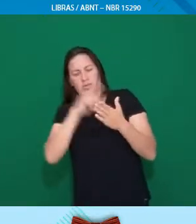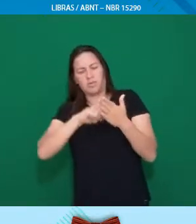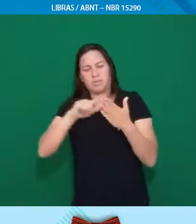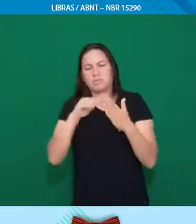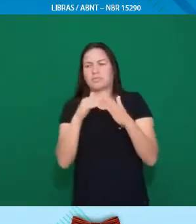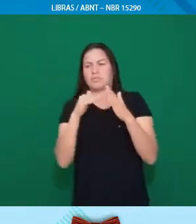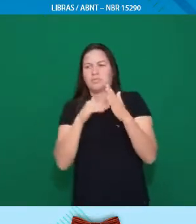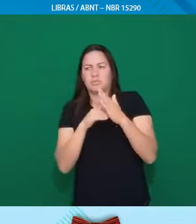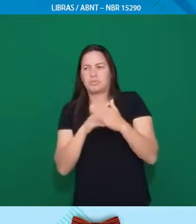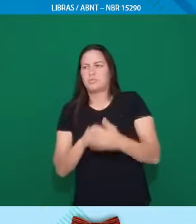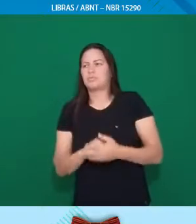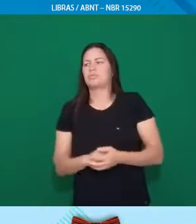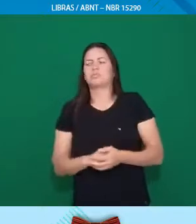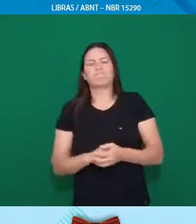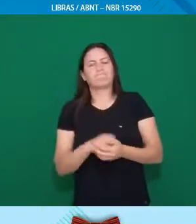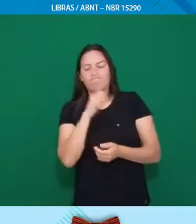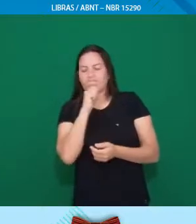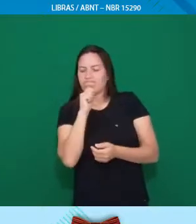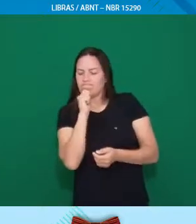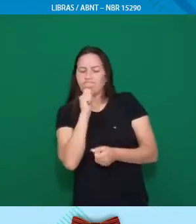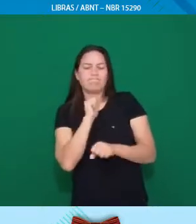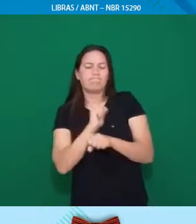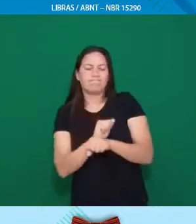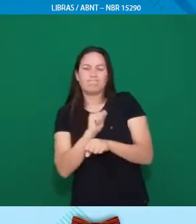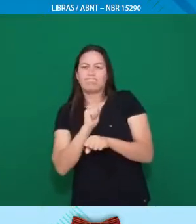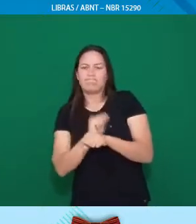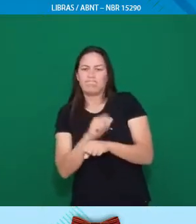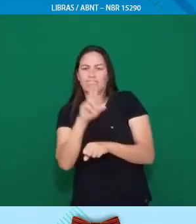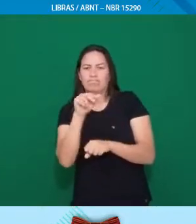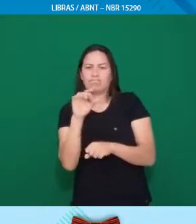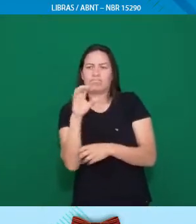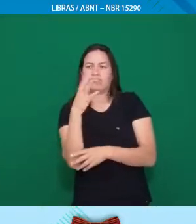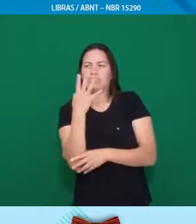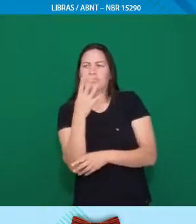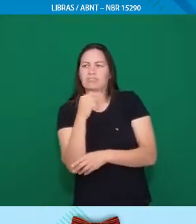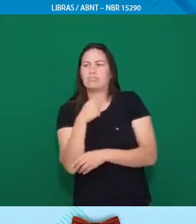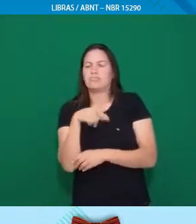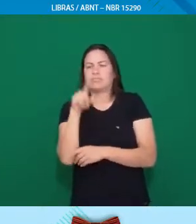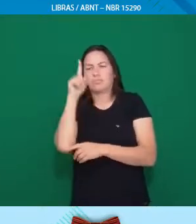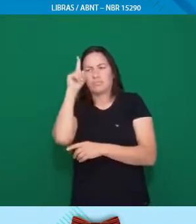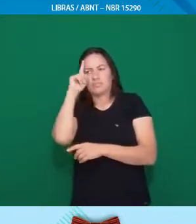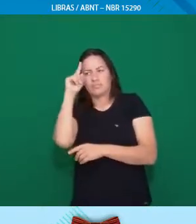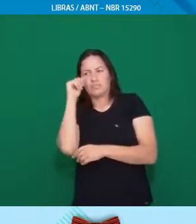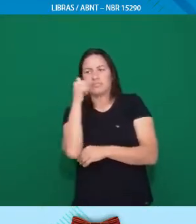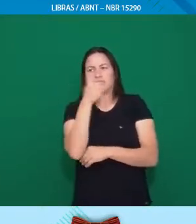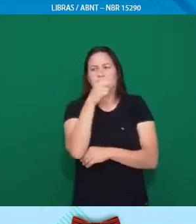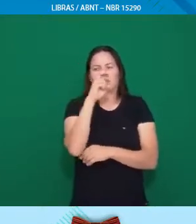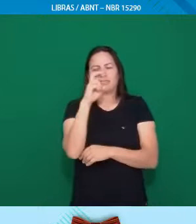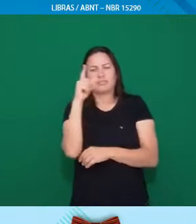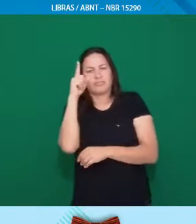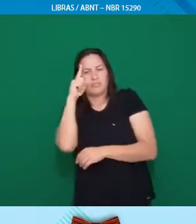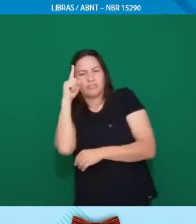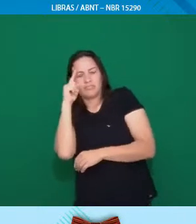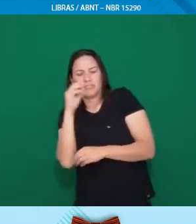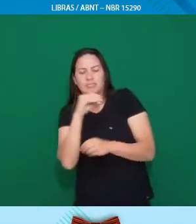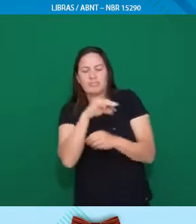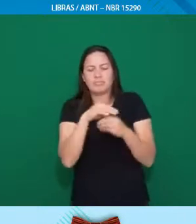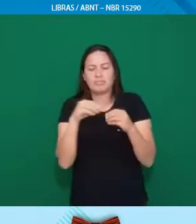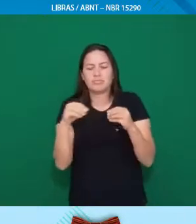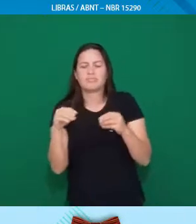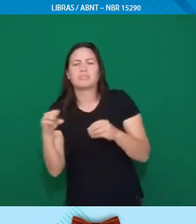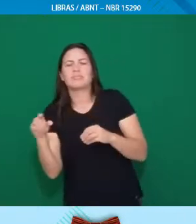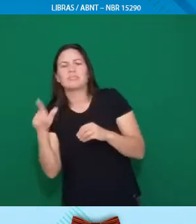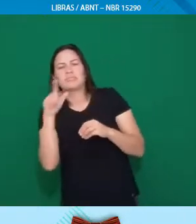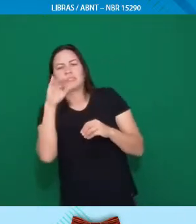arrumar todas a calçada aí você não vai conseguir e hoje passar os químicos a minha proibir não é tudo que